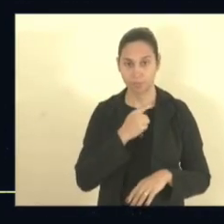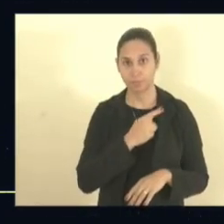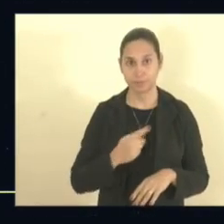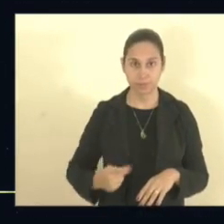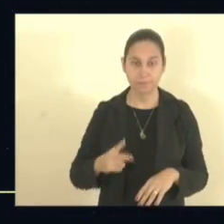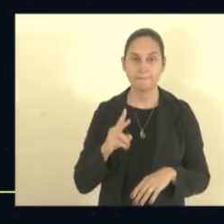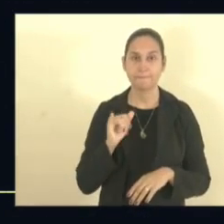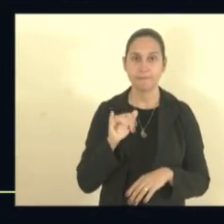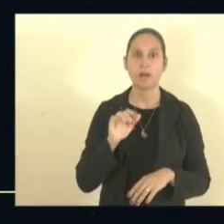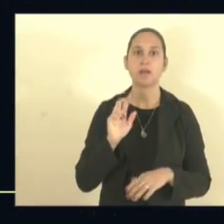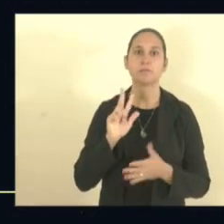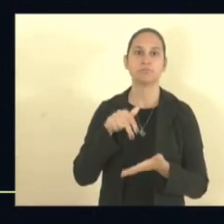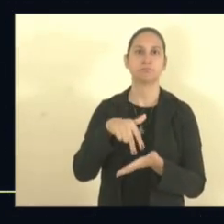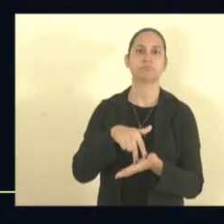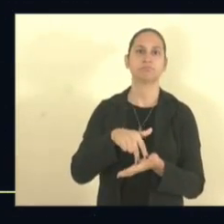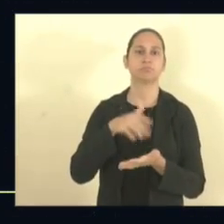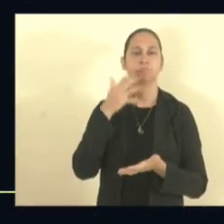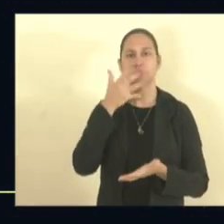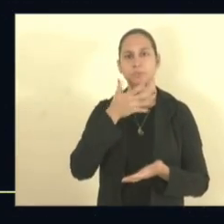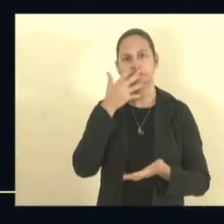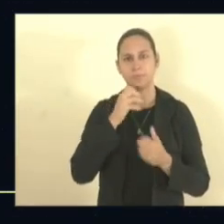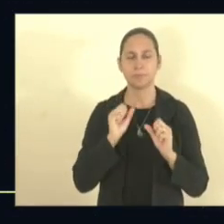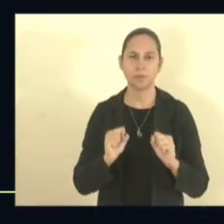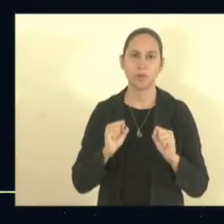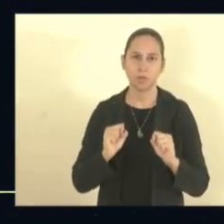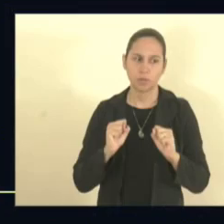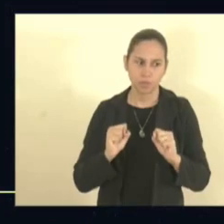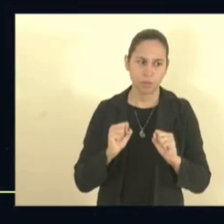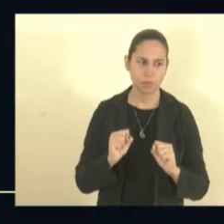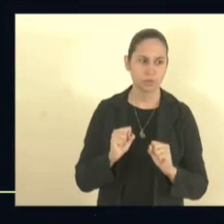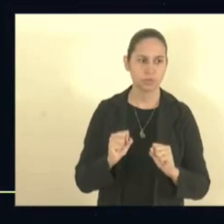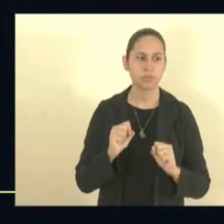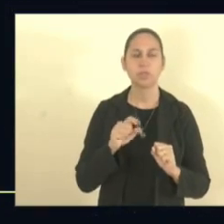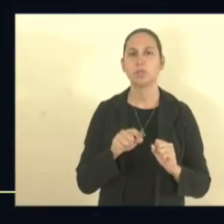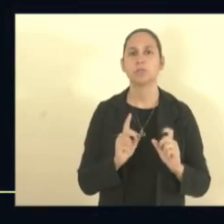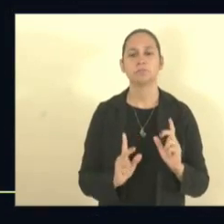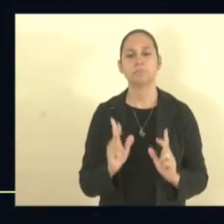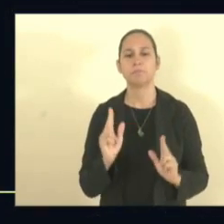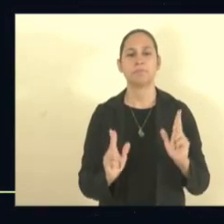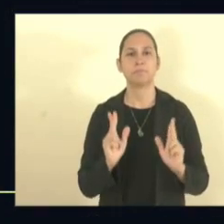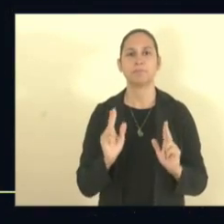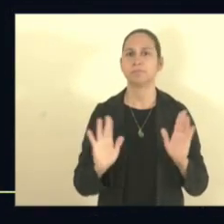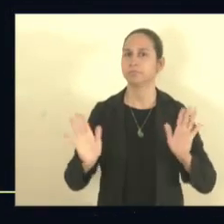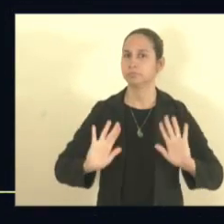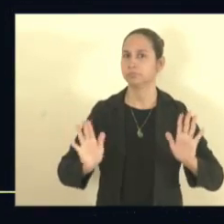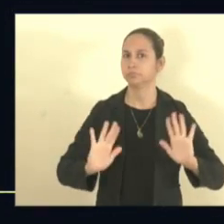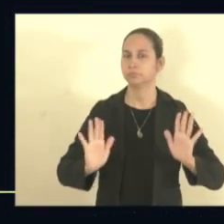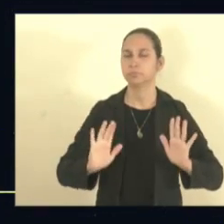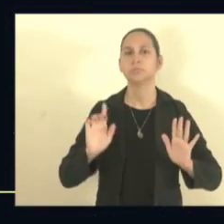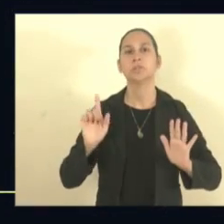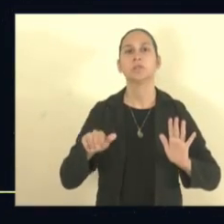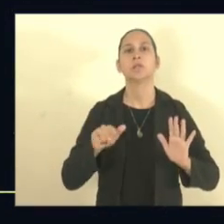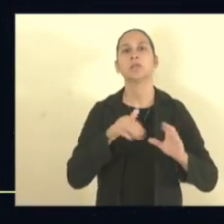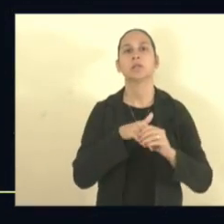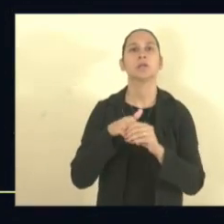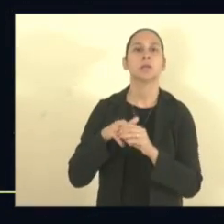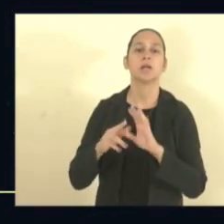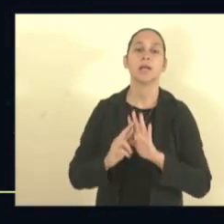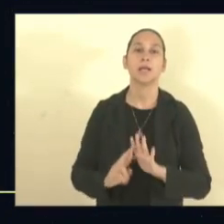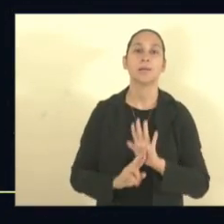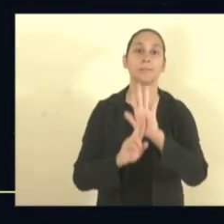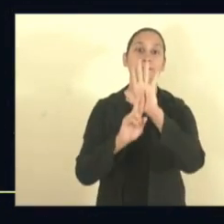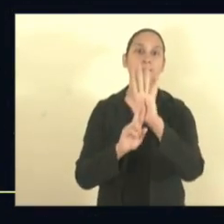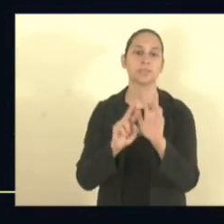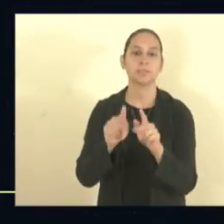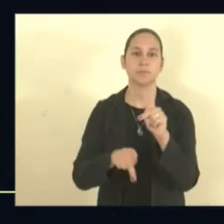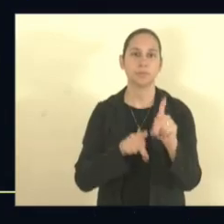ter voz, voto, vai se manifestar e não vai ser tolhida aqui a sua palavra, porque ele foi eleito para representar e a